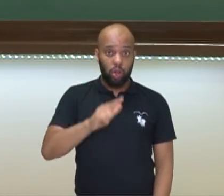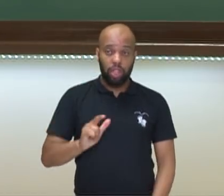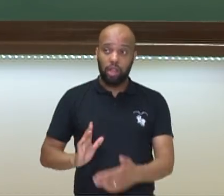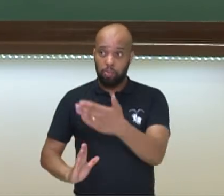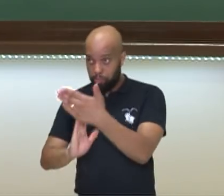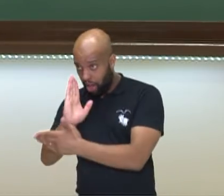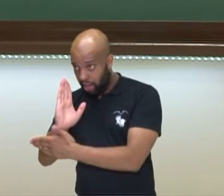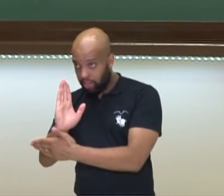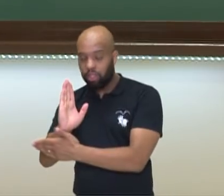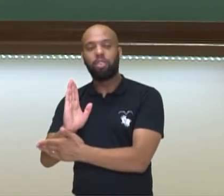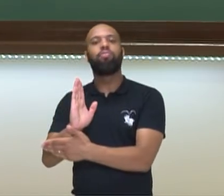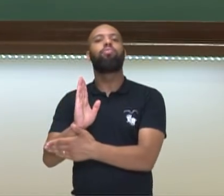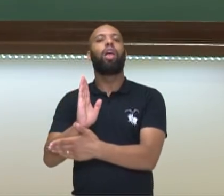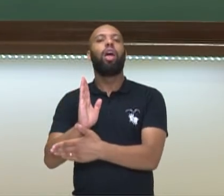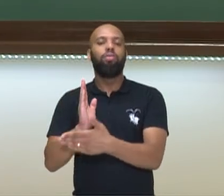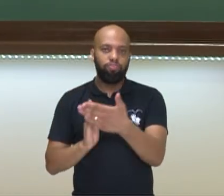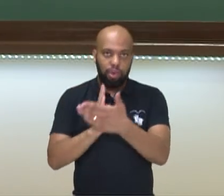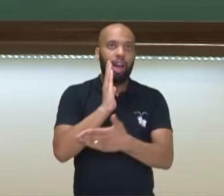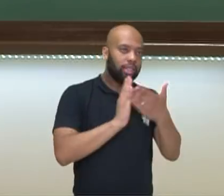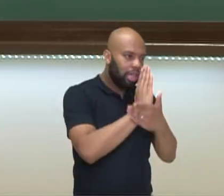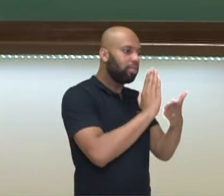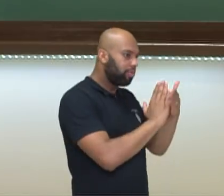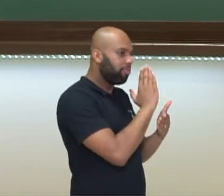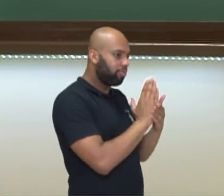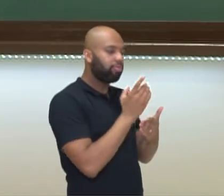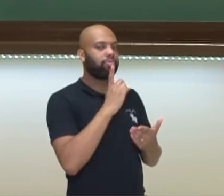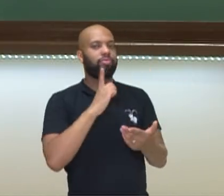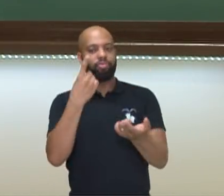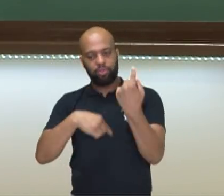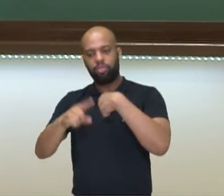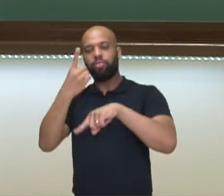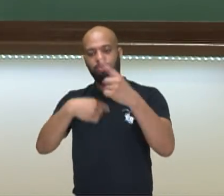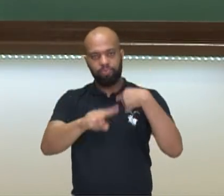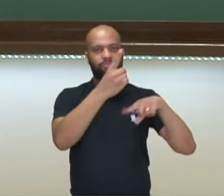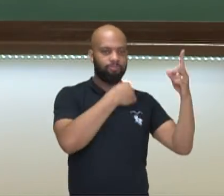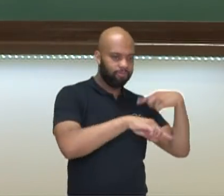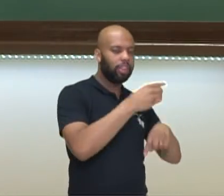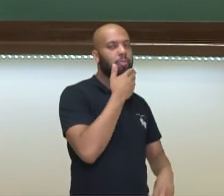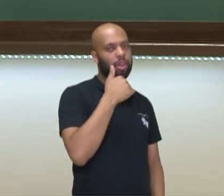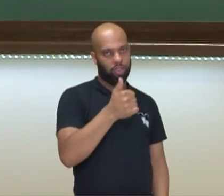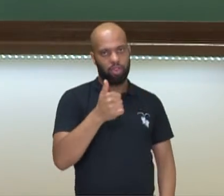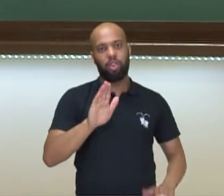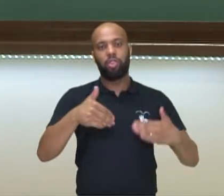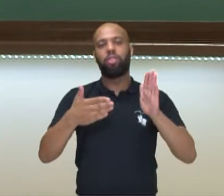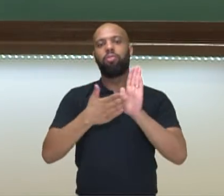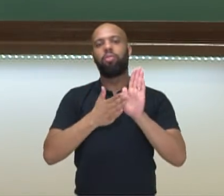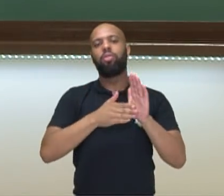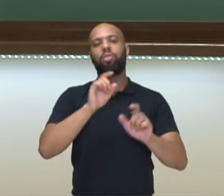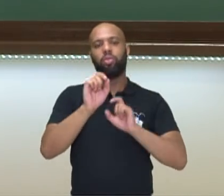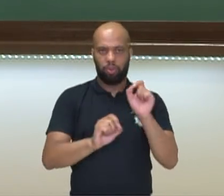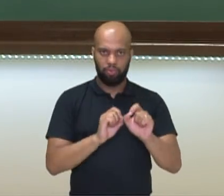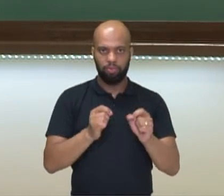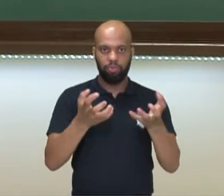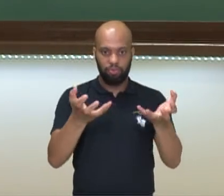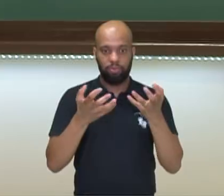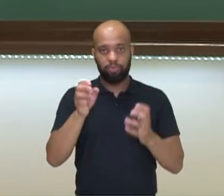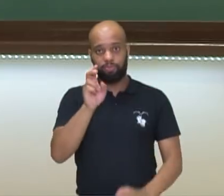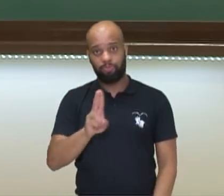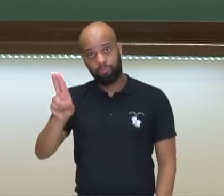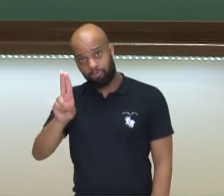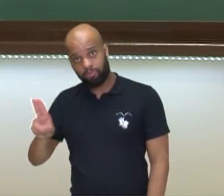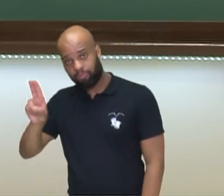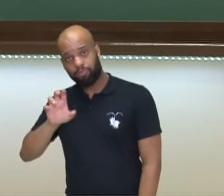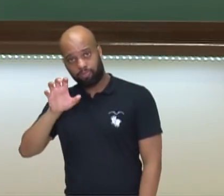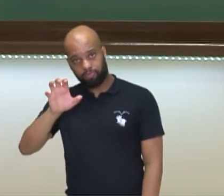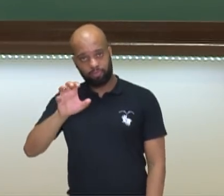alcançando fases, né, vai evoluindo, você vai melhorando a tua condição. Então, a proposta deles era usar esse